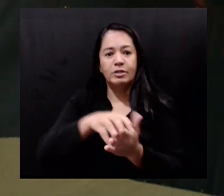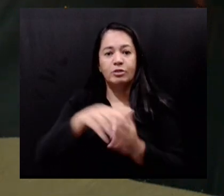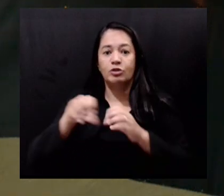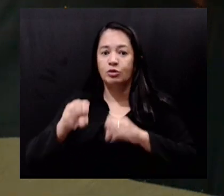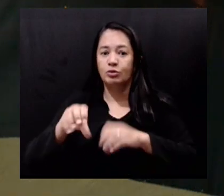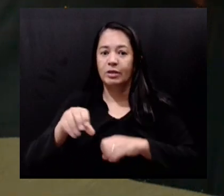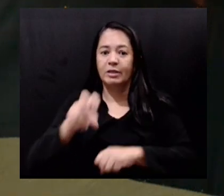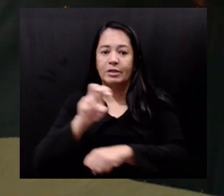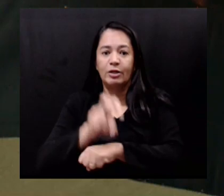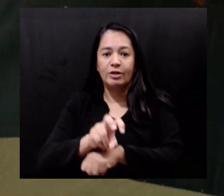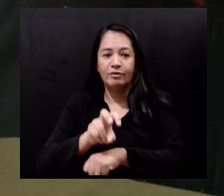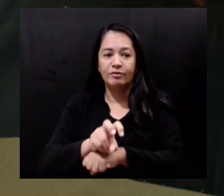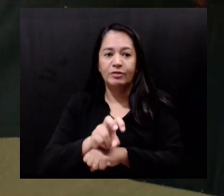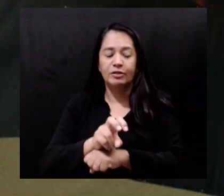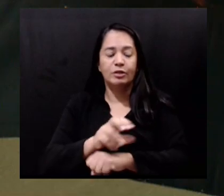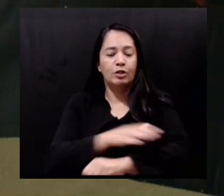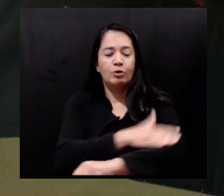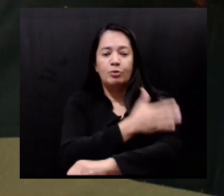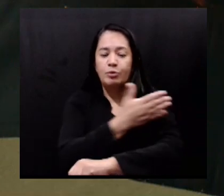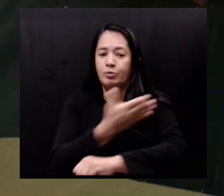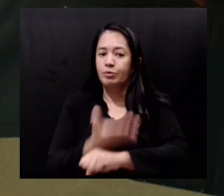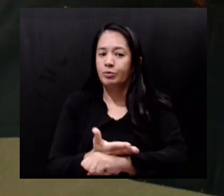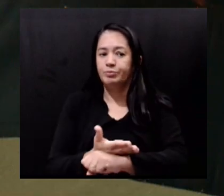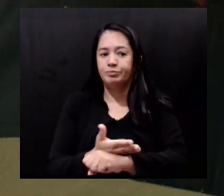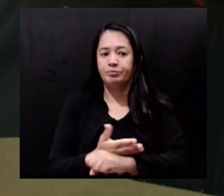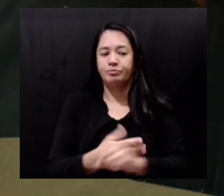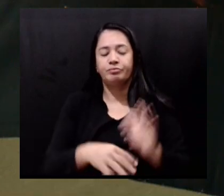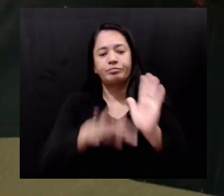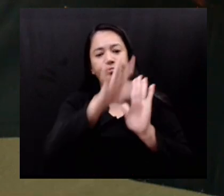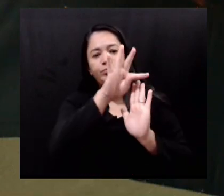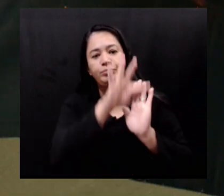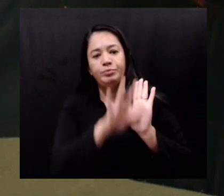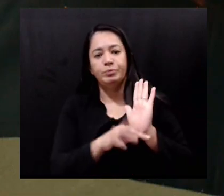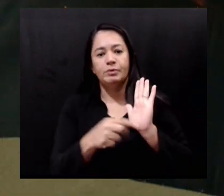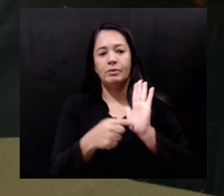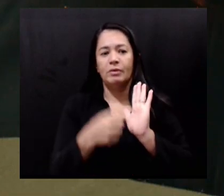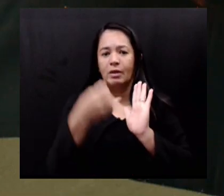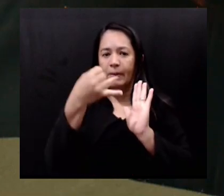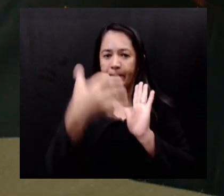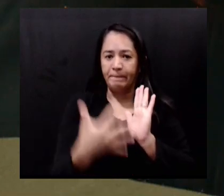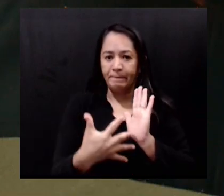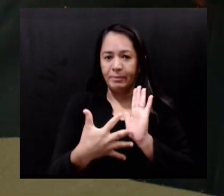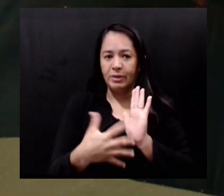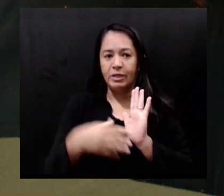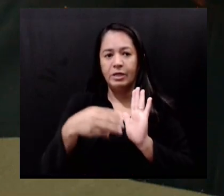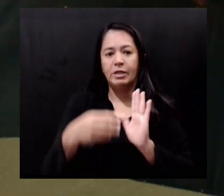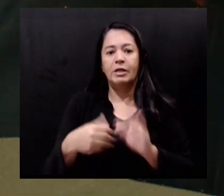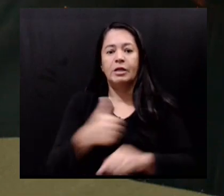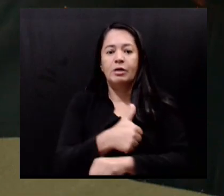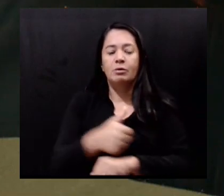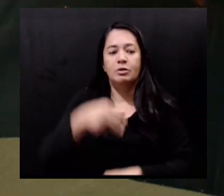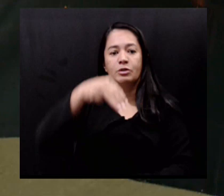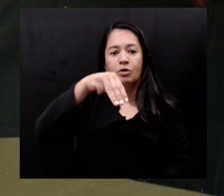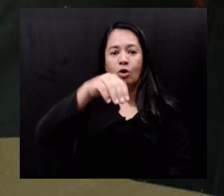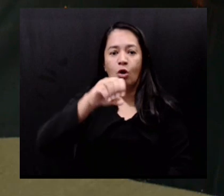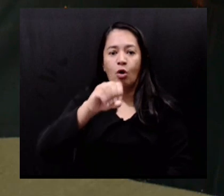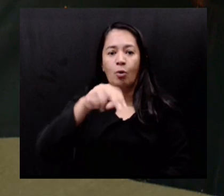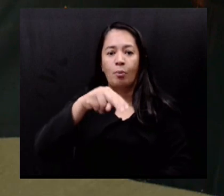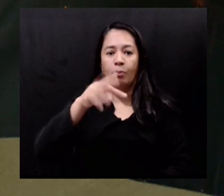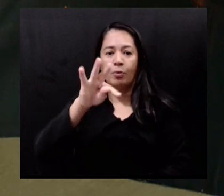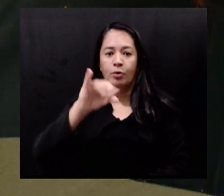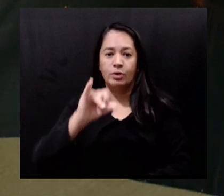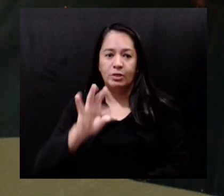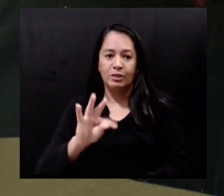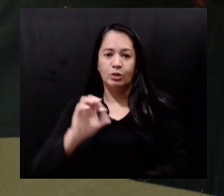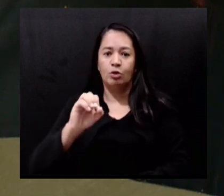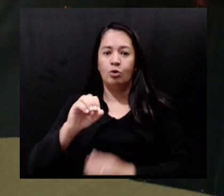período integral. O texto destaca também que os cargos de monitor infanto-juvenil estão sendo extintos gradualmente e que